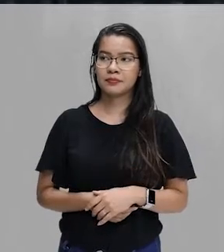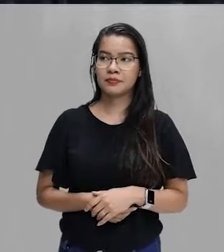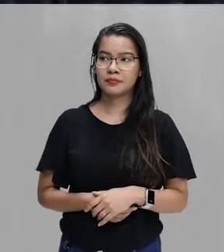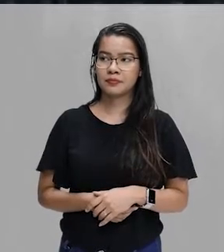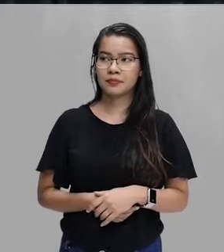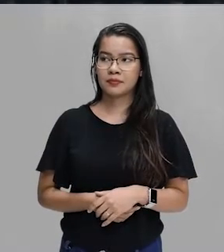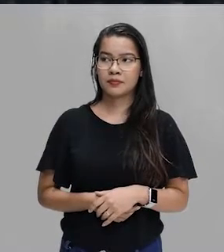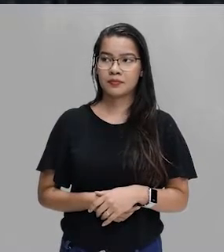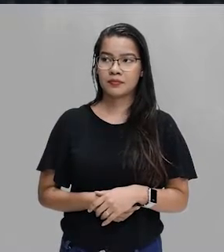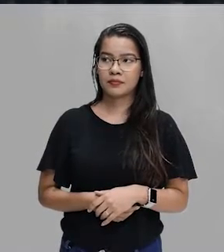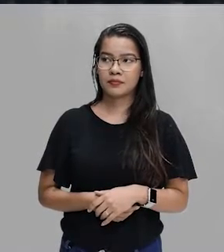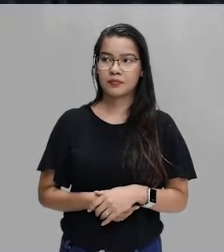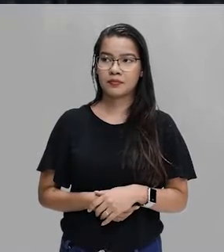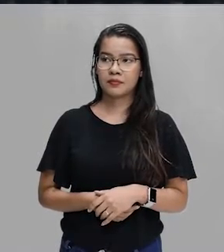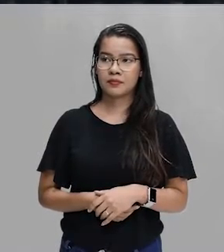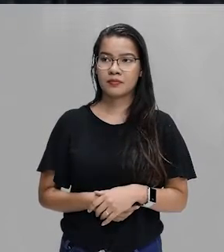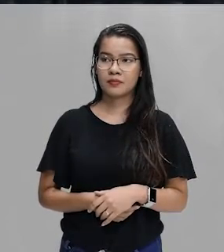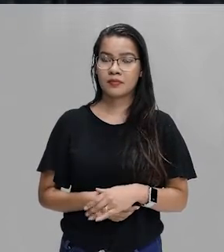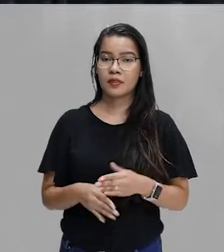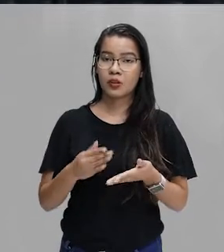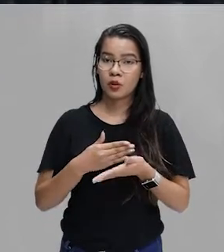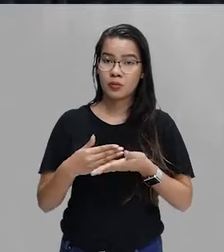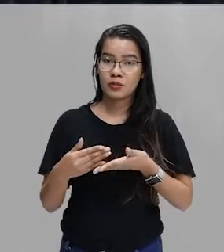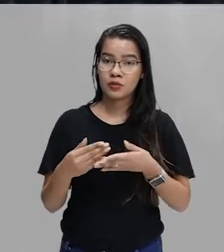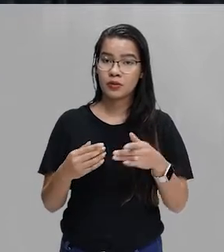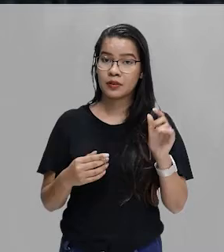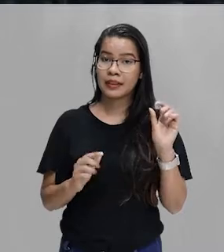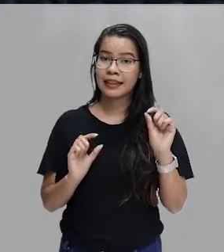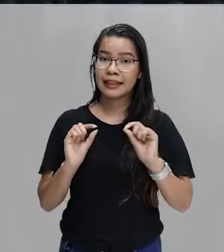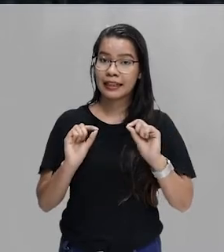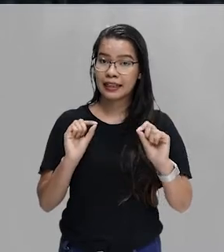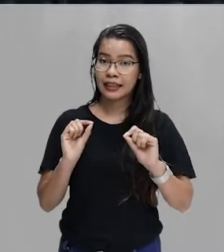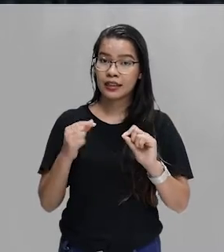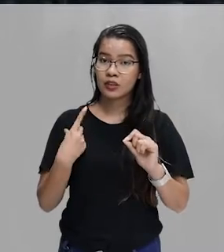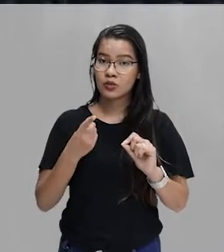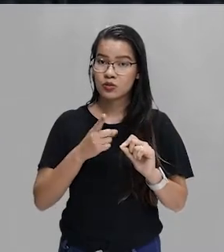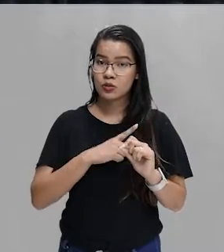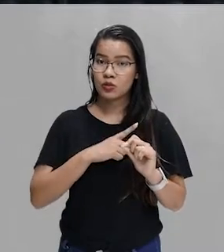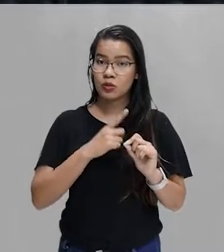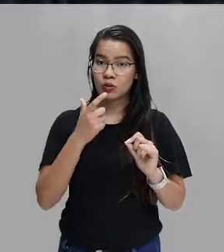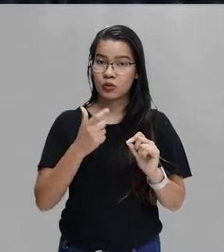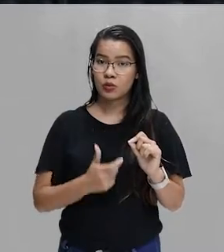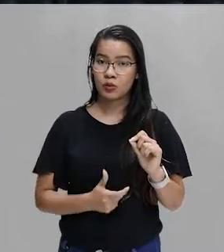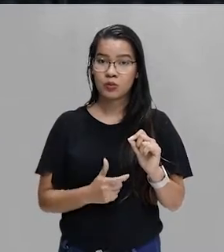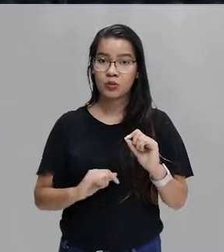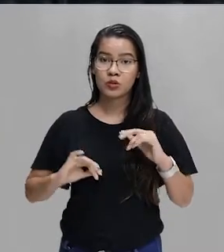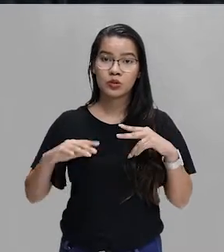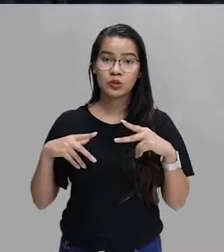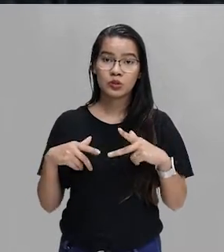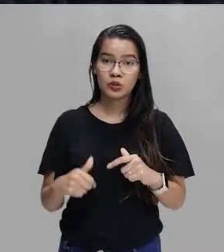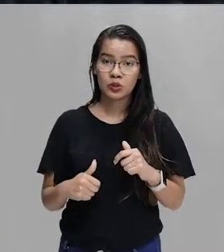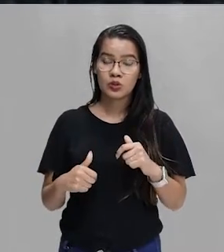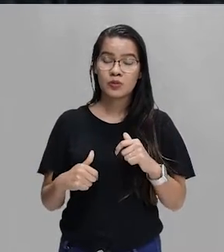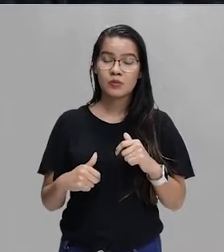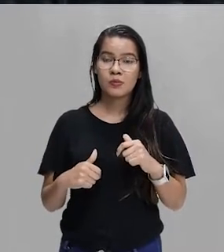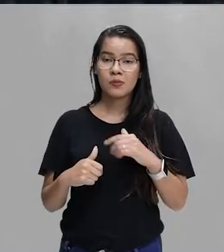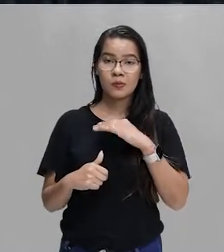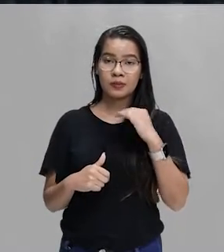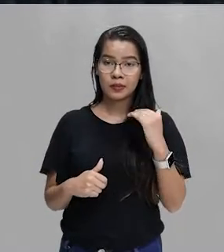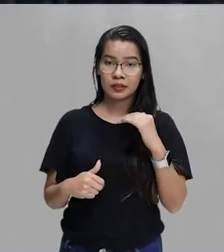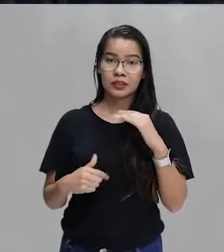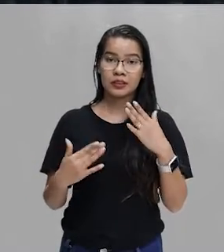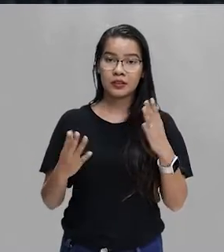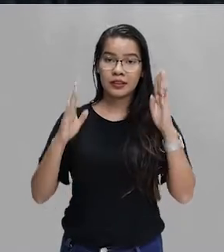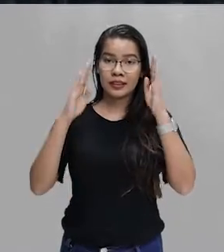Aqui, ó. A partir do que, né? De que somos todos mortais. Então, analise essa oração